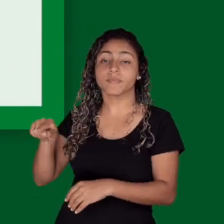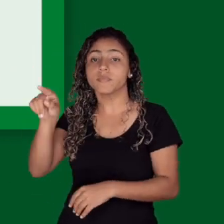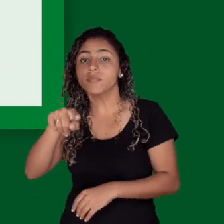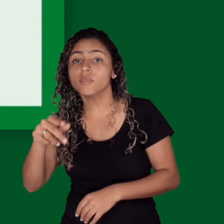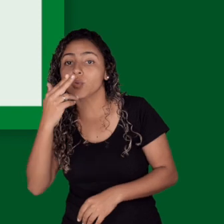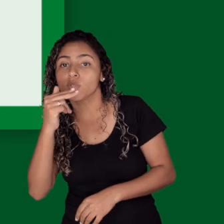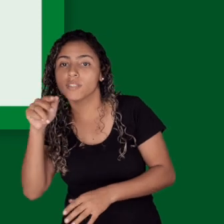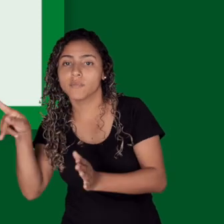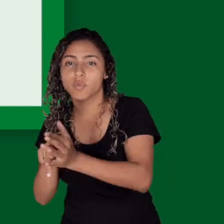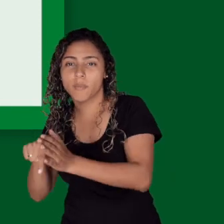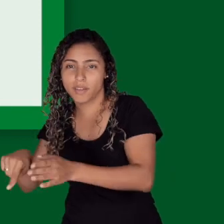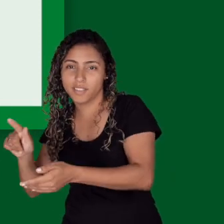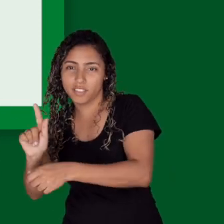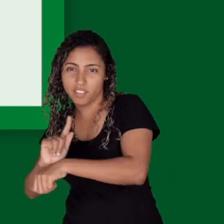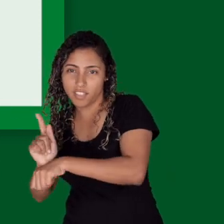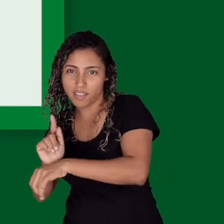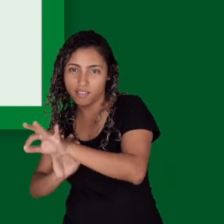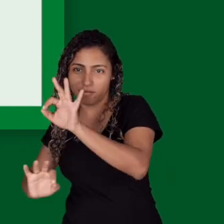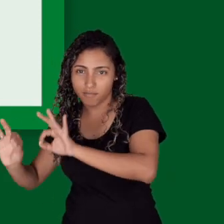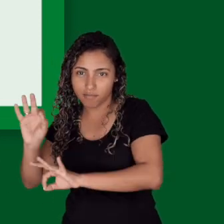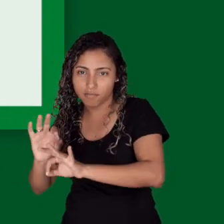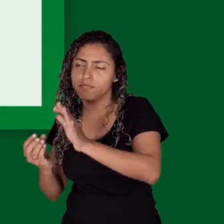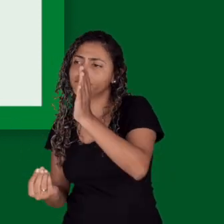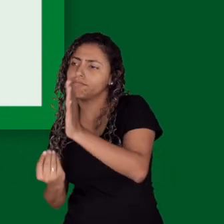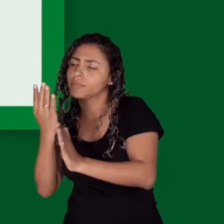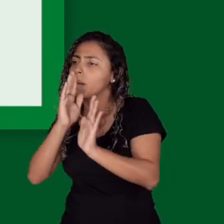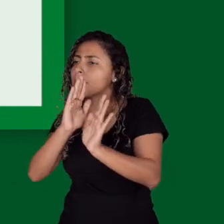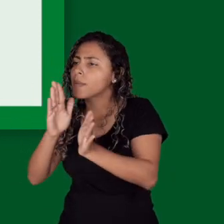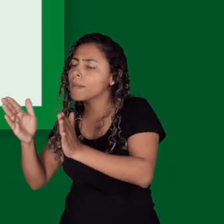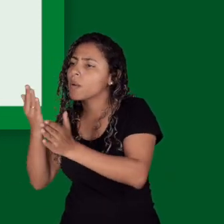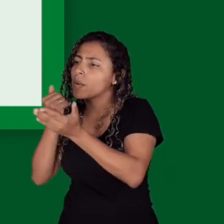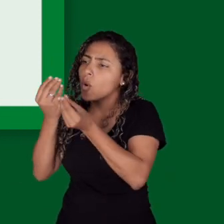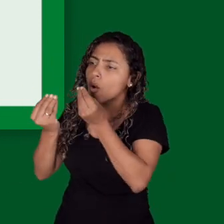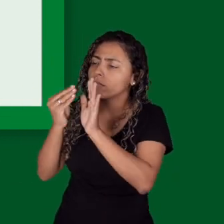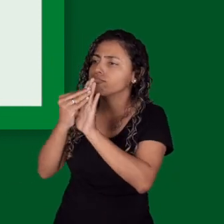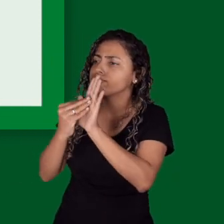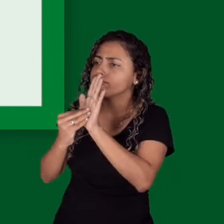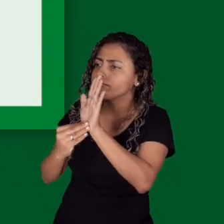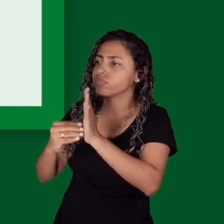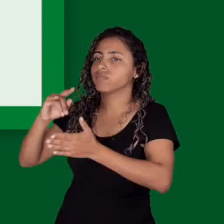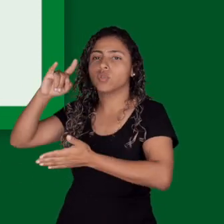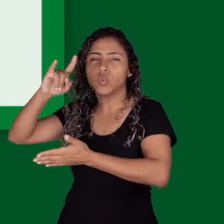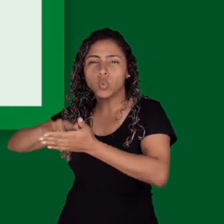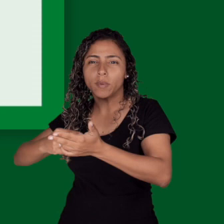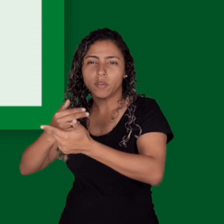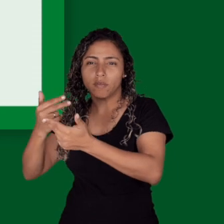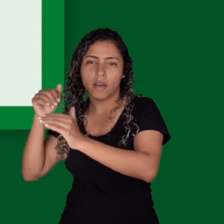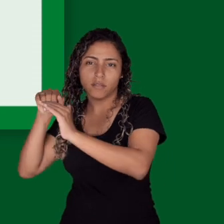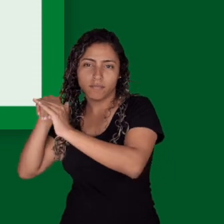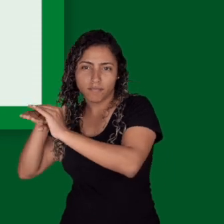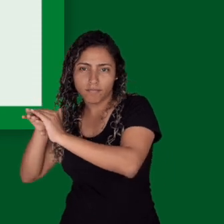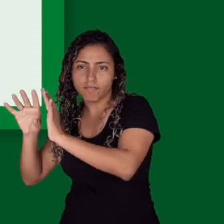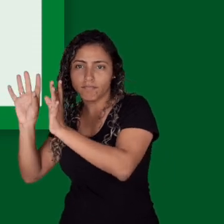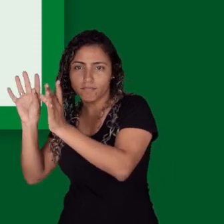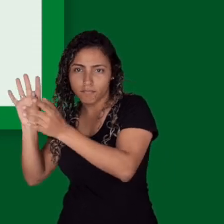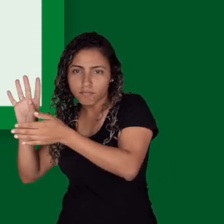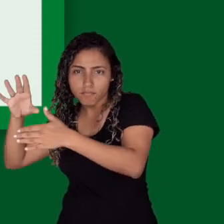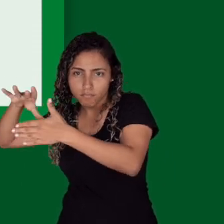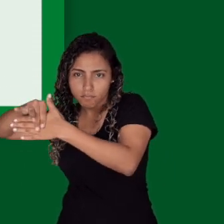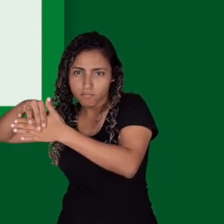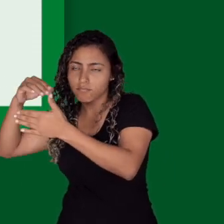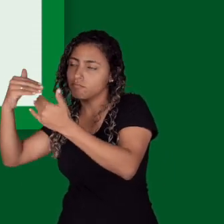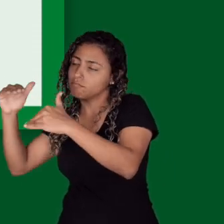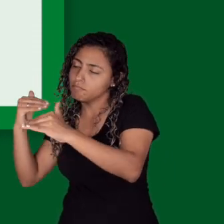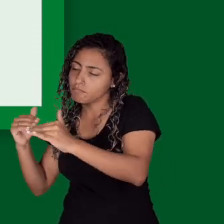de planejamento, elas elaboram esse cardápio especial e atualizam todos os documentos anexos. O nutricionista da regional de ensino,